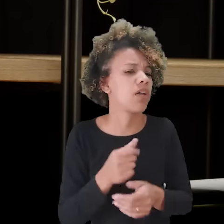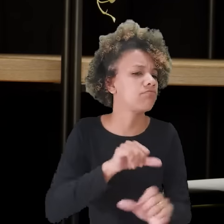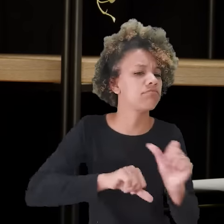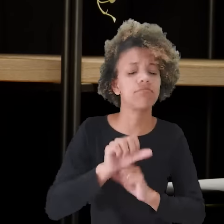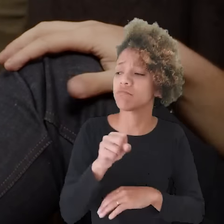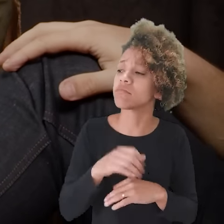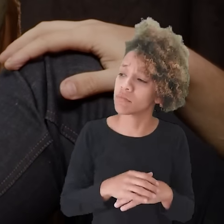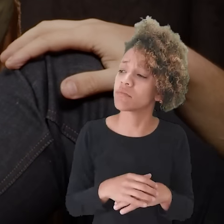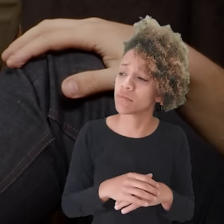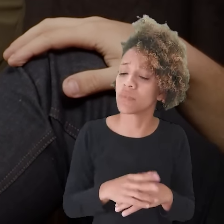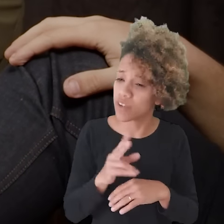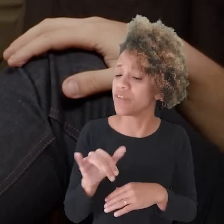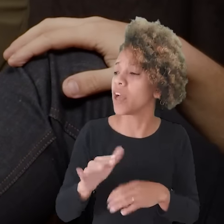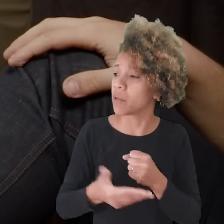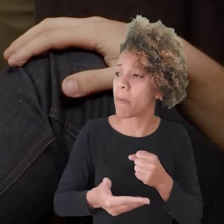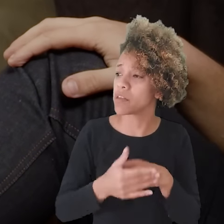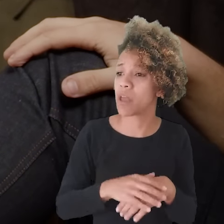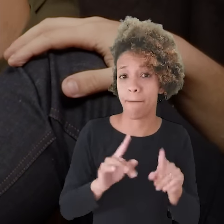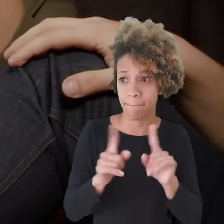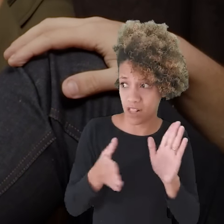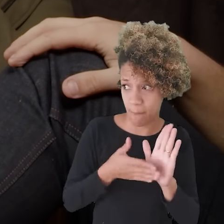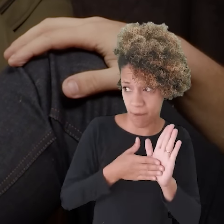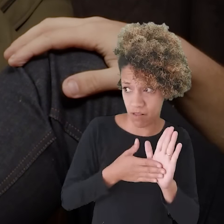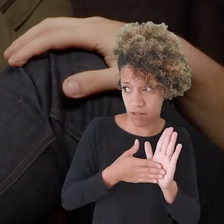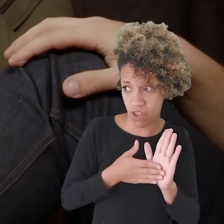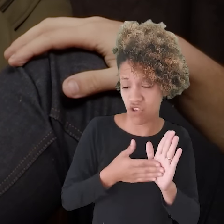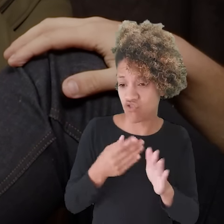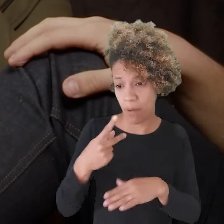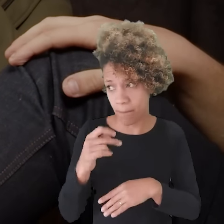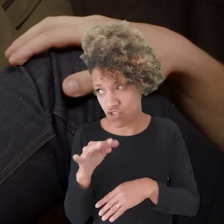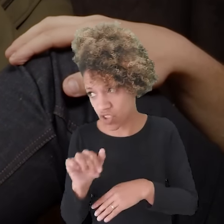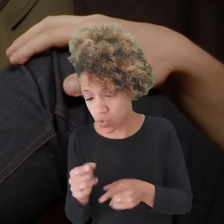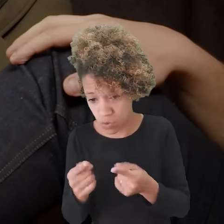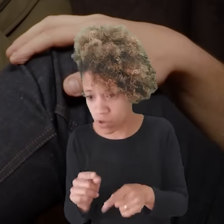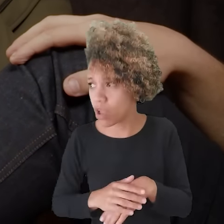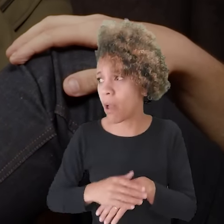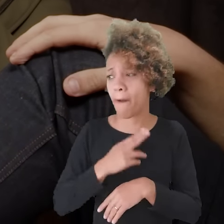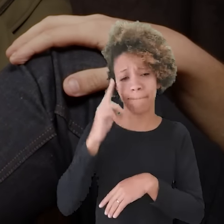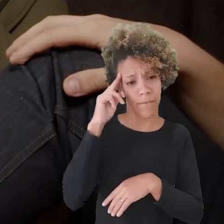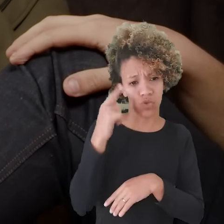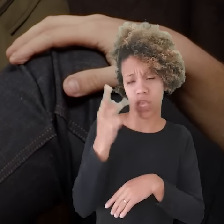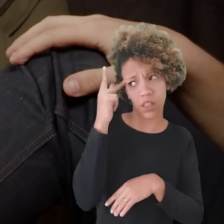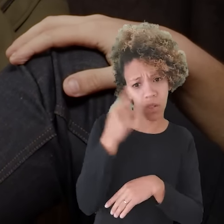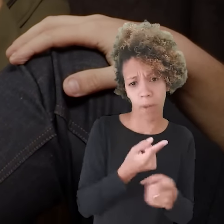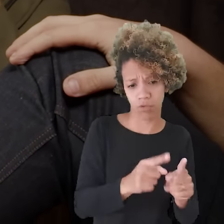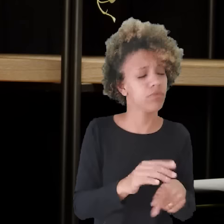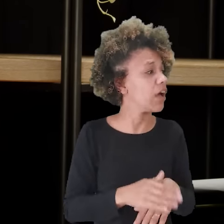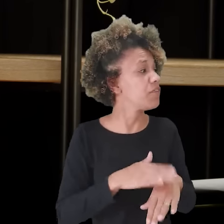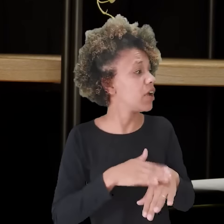que dar uma coisa errada é desconstruir isso aí o pessoal vai vai em cima disso mas a ideia de de petisco cara meu sonho é abrir um bar aqui em São